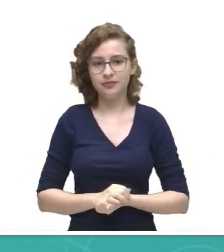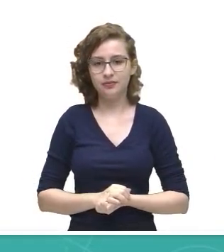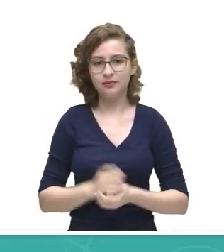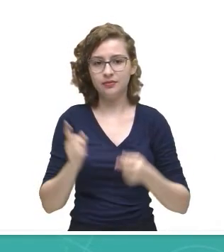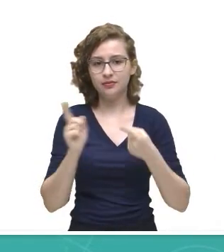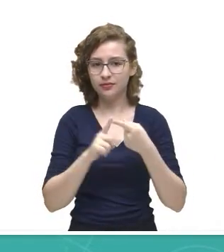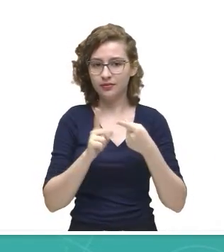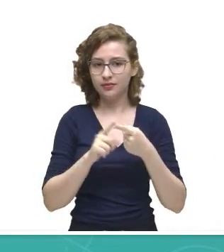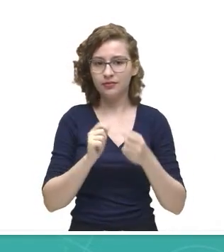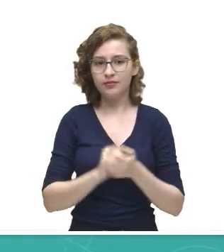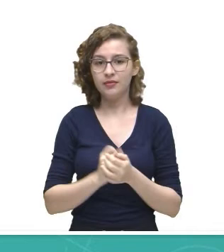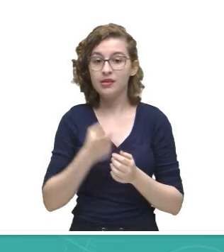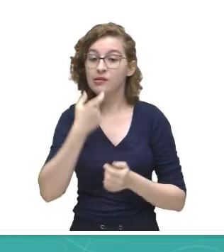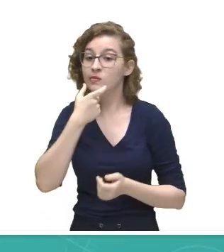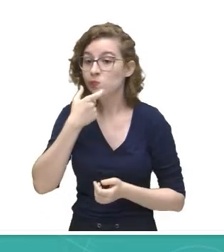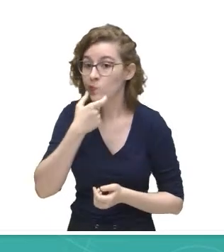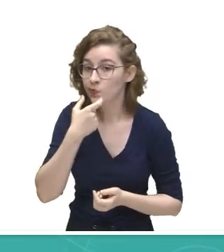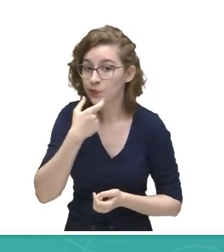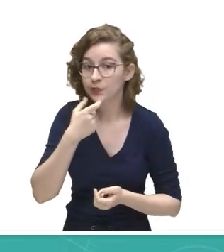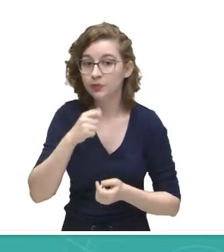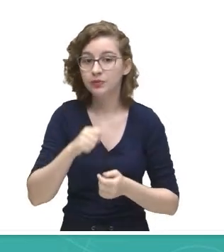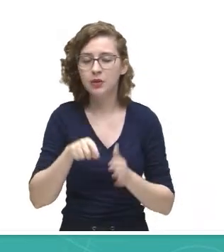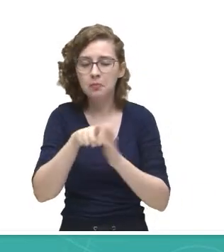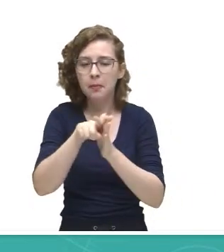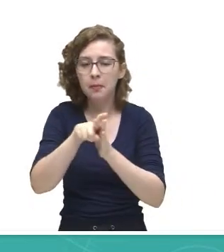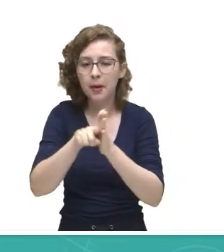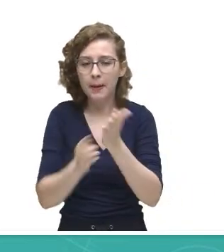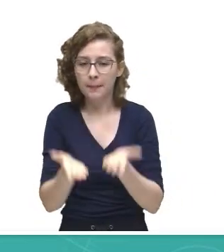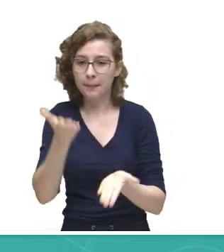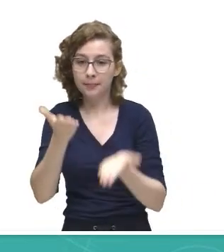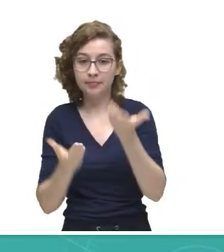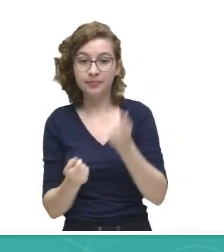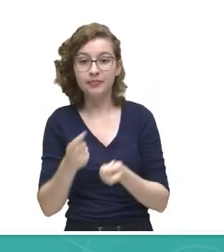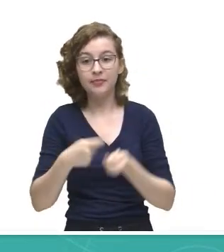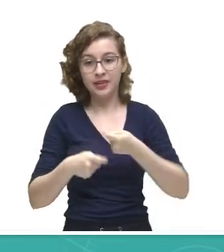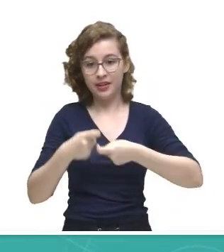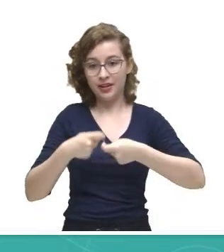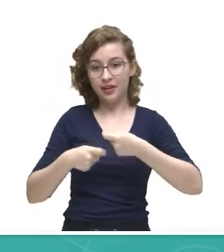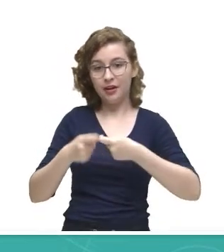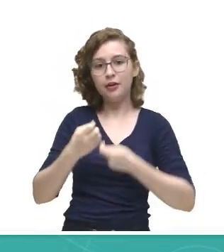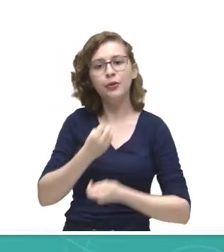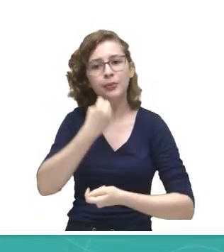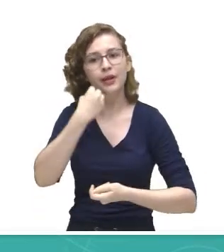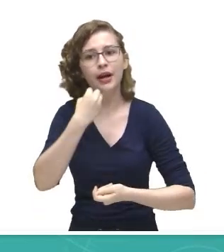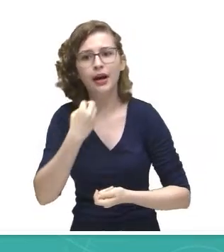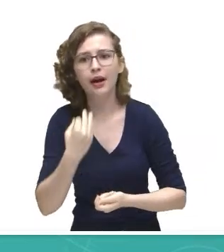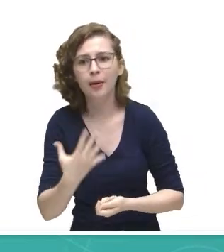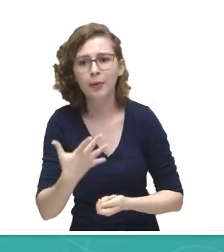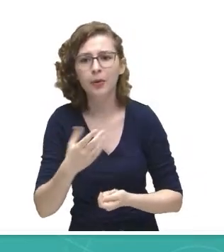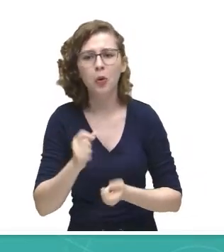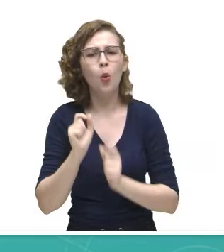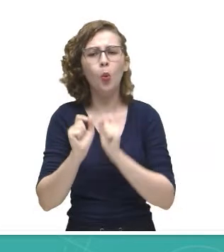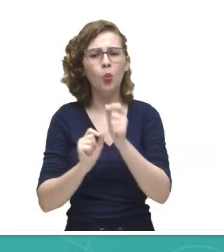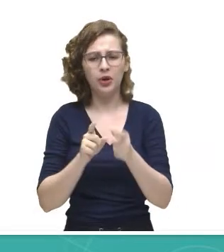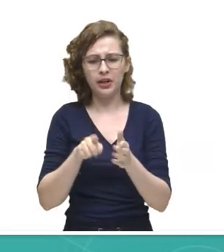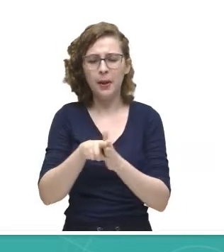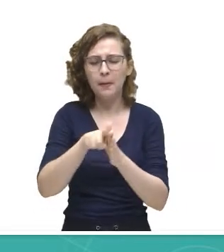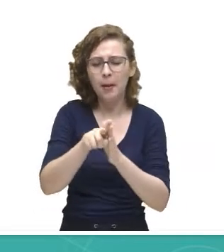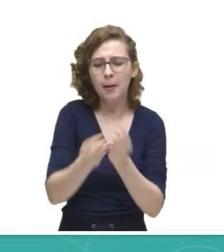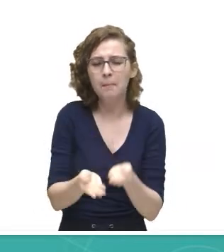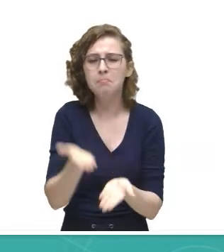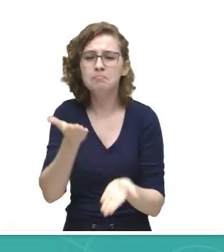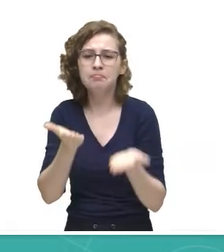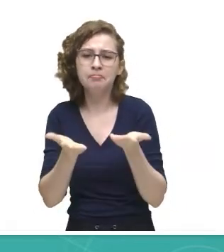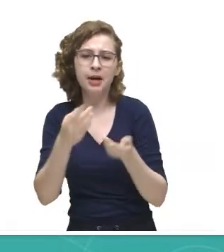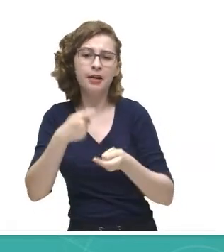Primeiro, a Inglaterra tinha sua balança comercial mais favorável da Europa. O que é essa balança comercial, professora? É